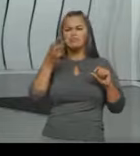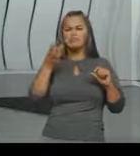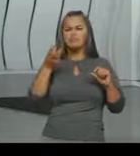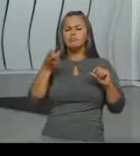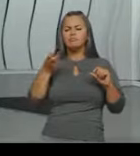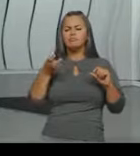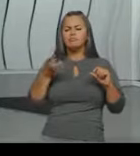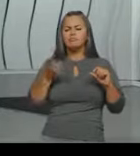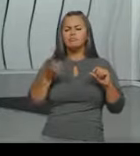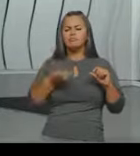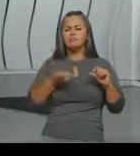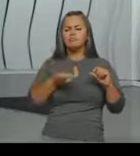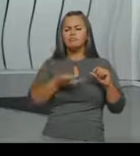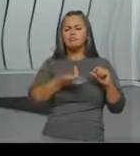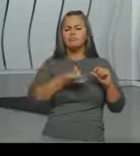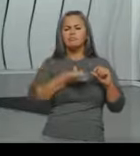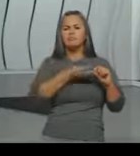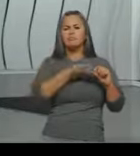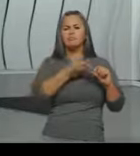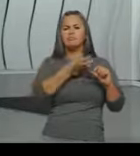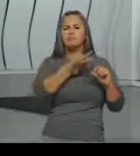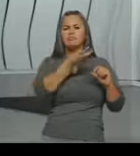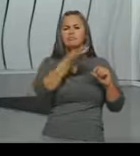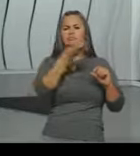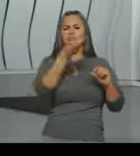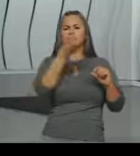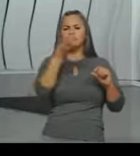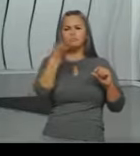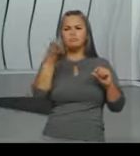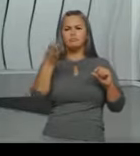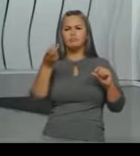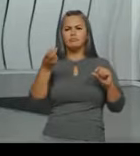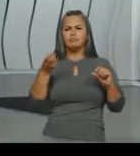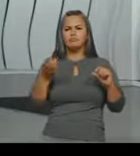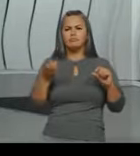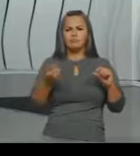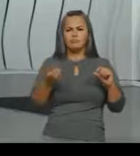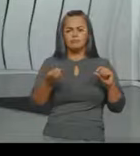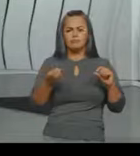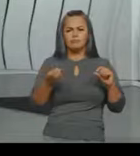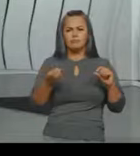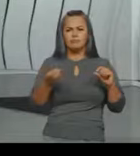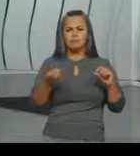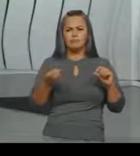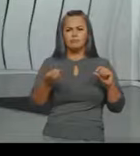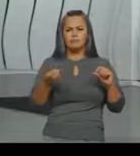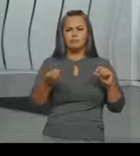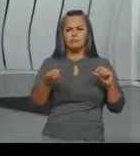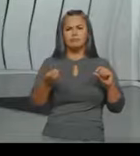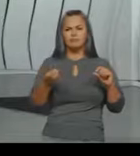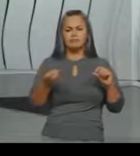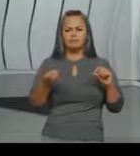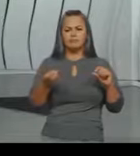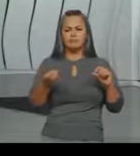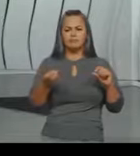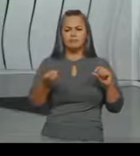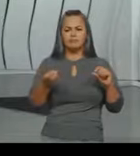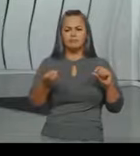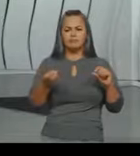muito, assim, comuns para a gente trabalhar que não tem que sofrer. É essa a